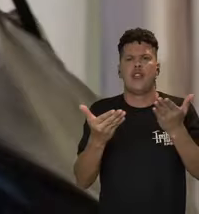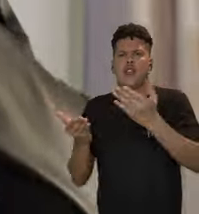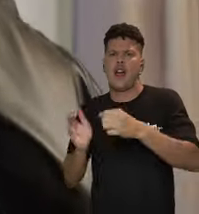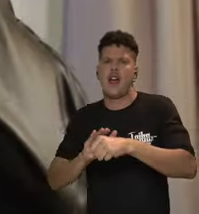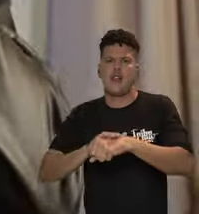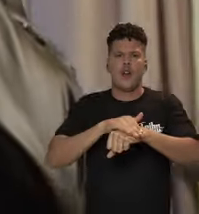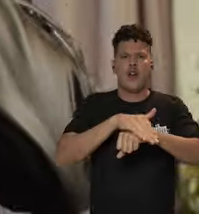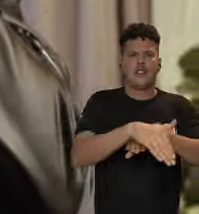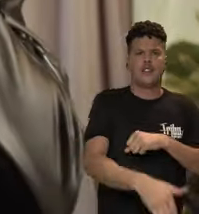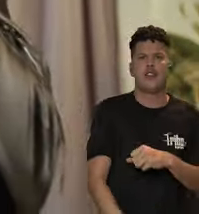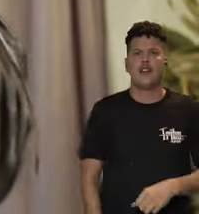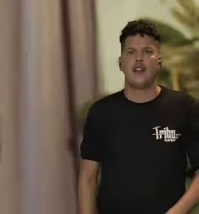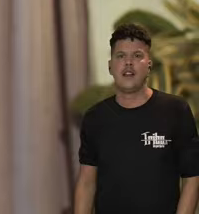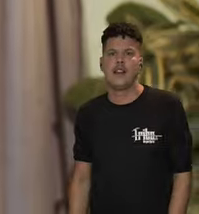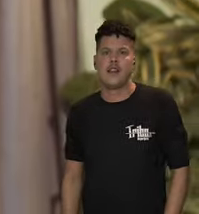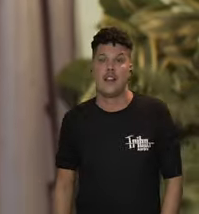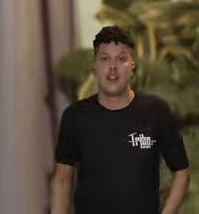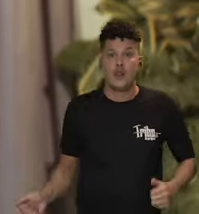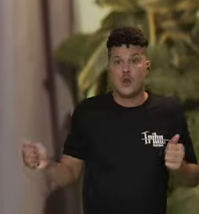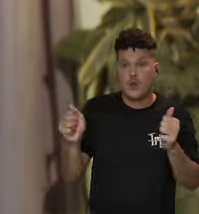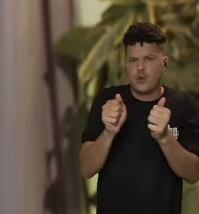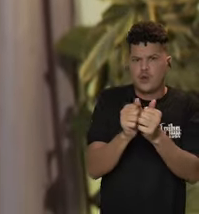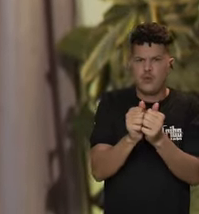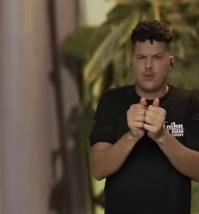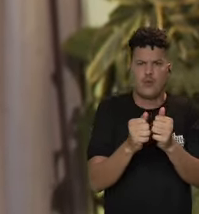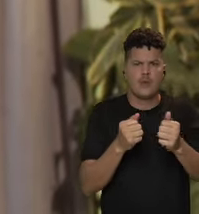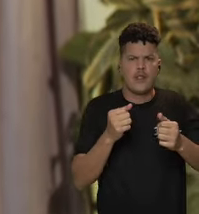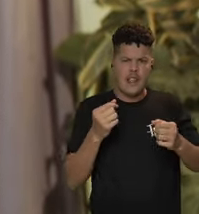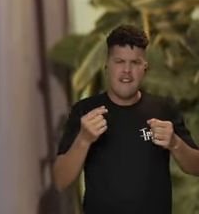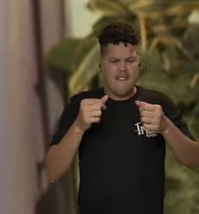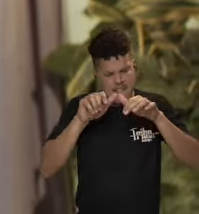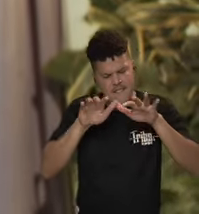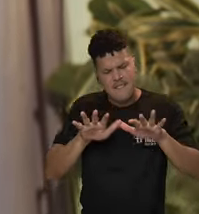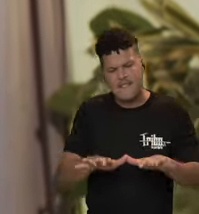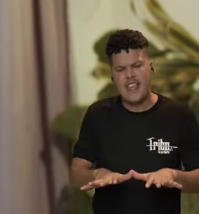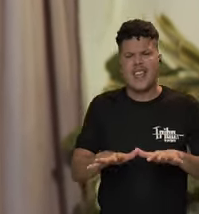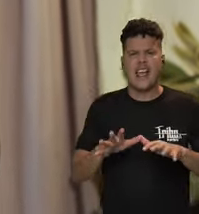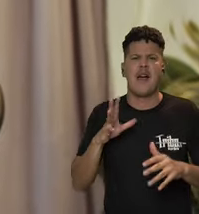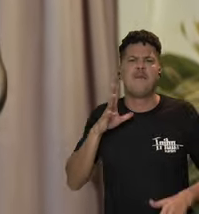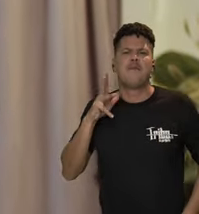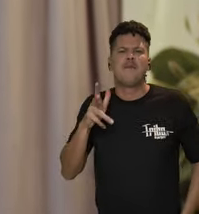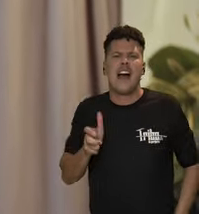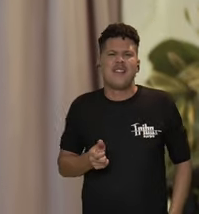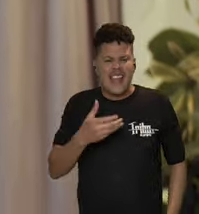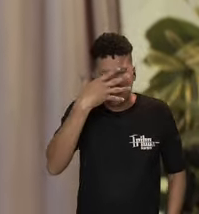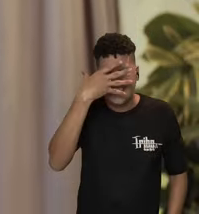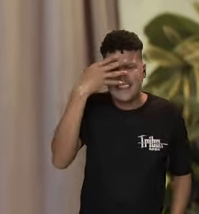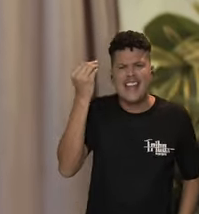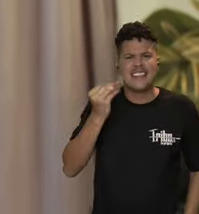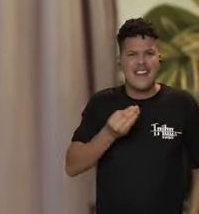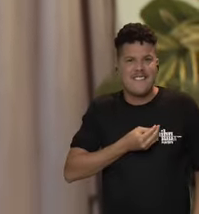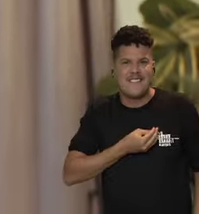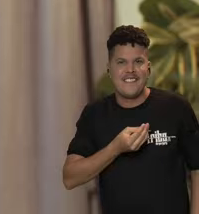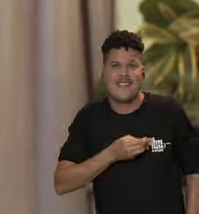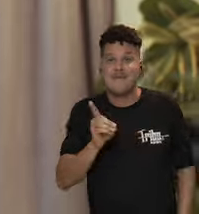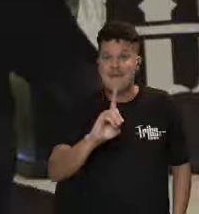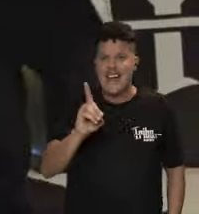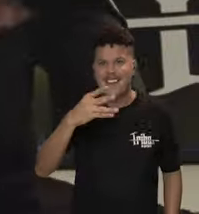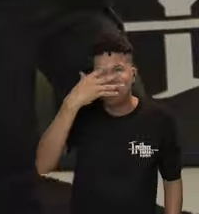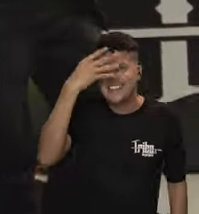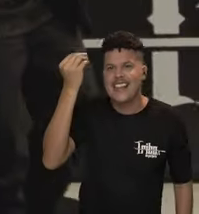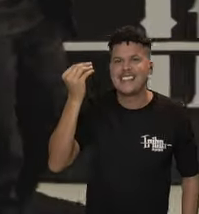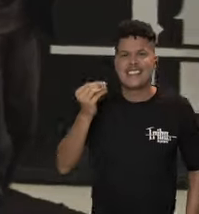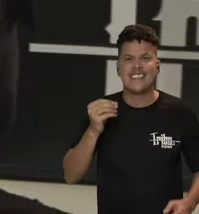a sensação, então cola no back. Fica até mais tarde. Esquece da vida, mas não esquece a